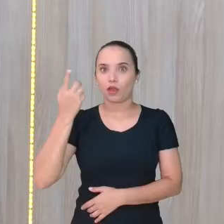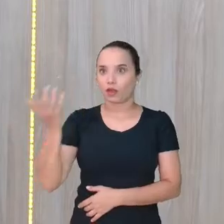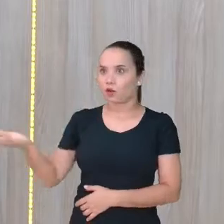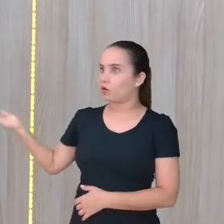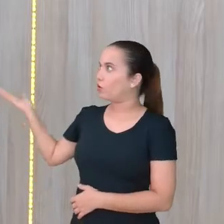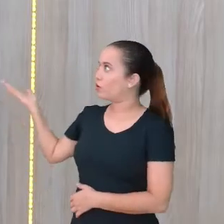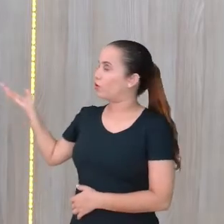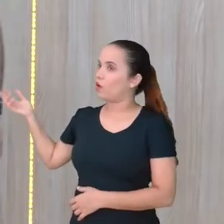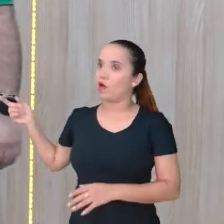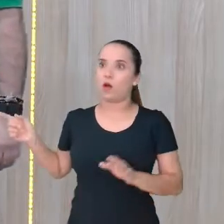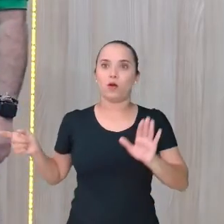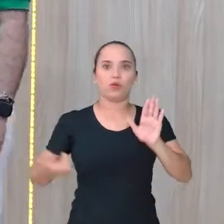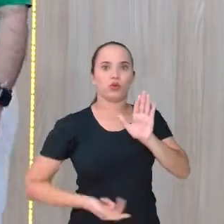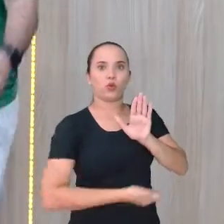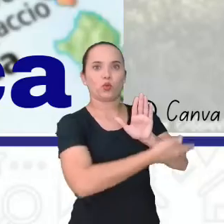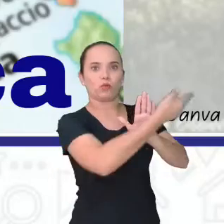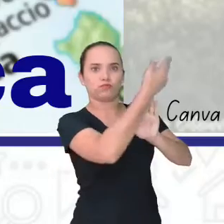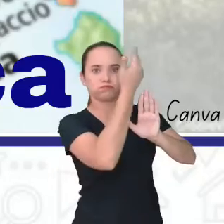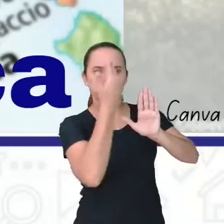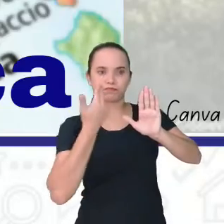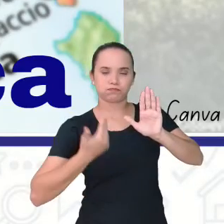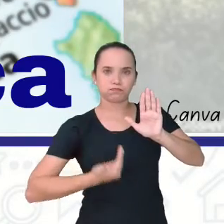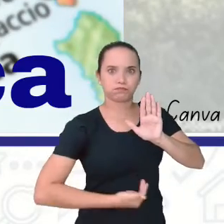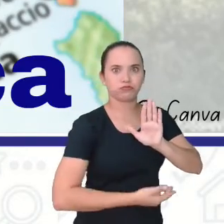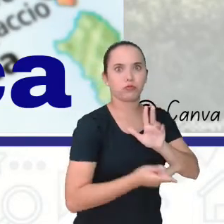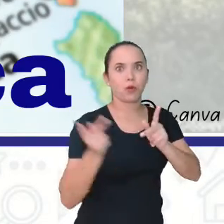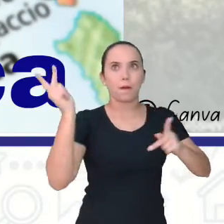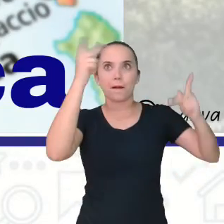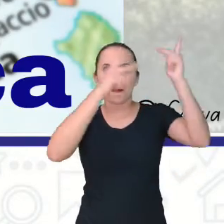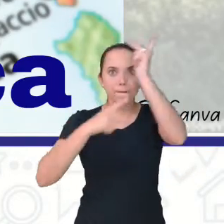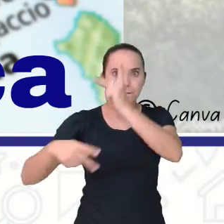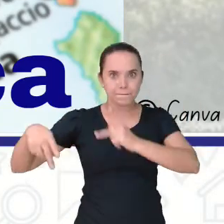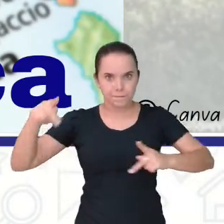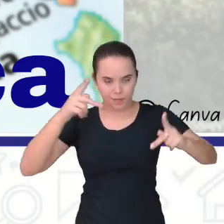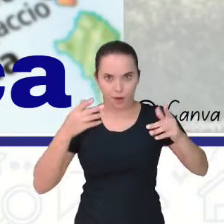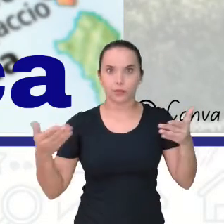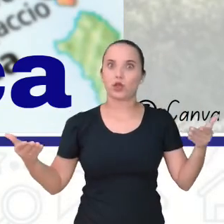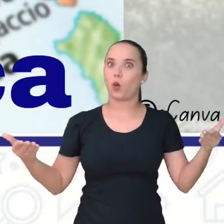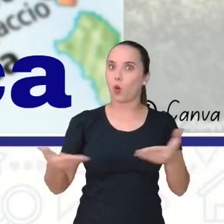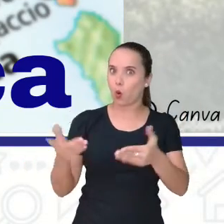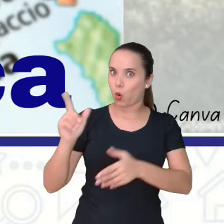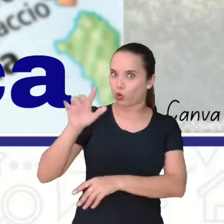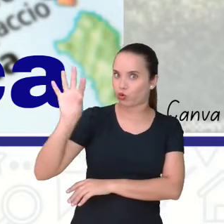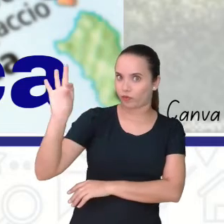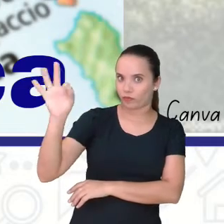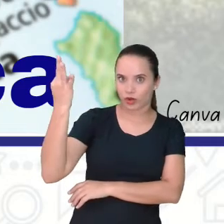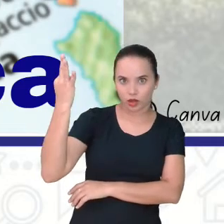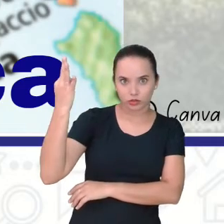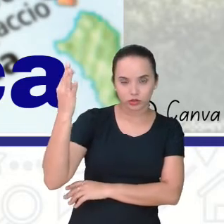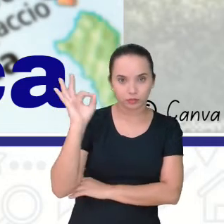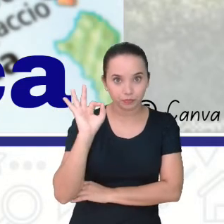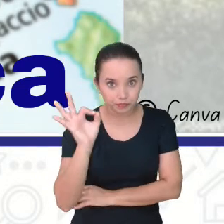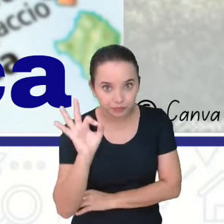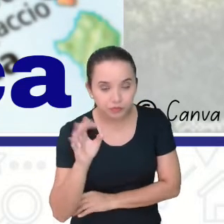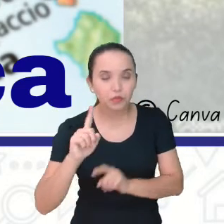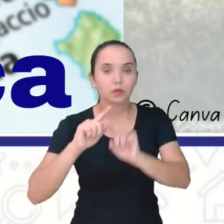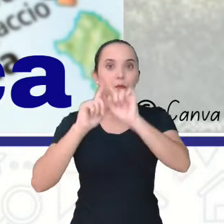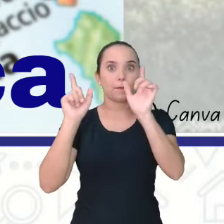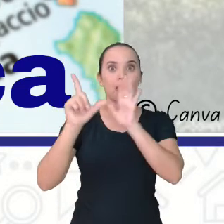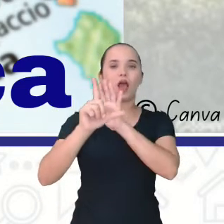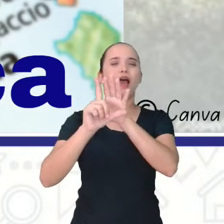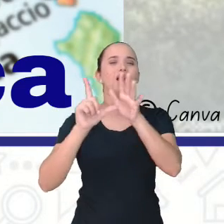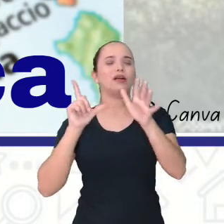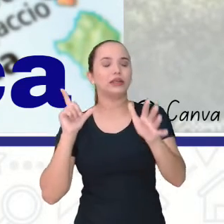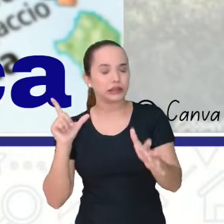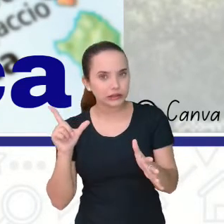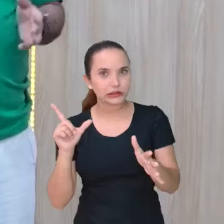da atual França. Mas vamos lembrar, antes da criação aí do reino dos francos, né,